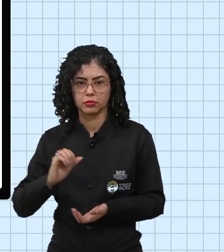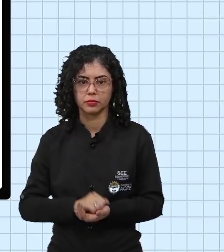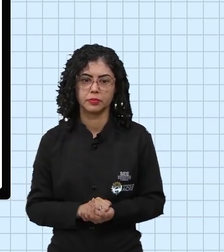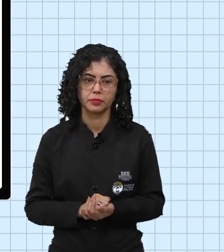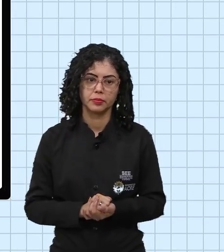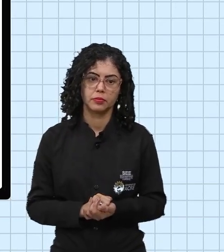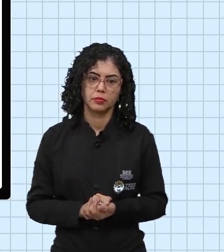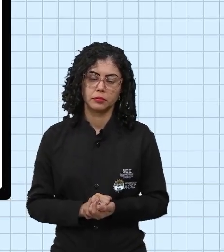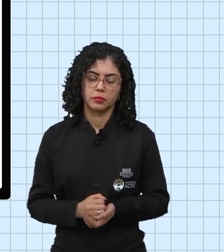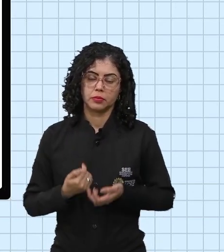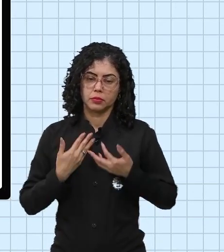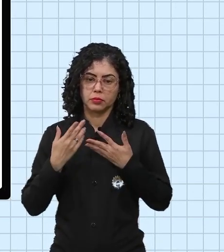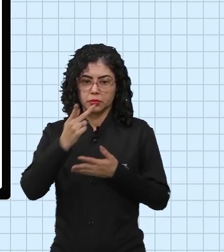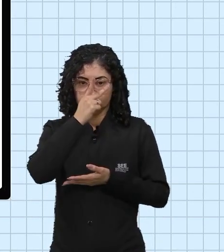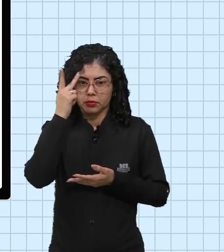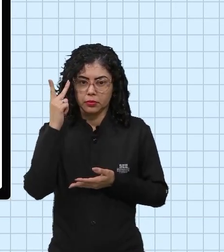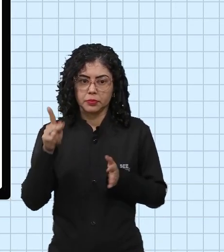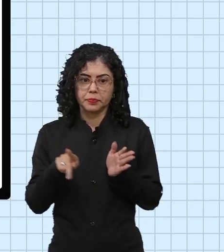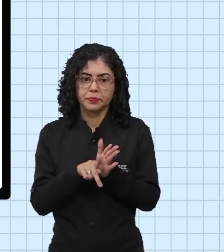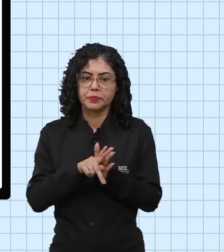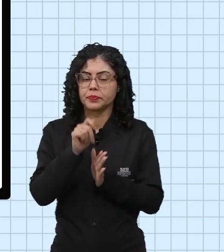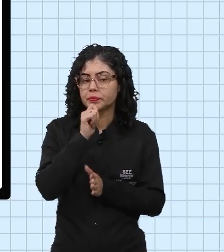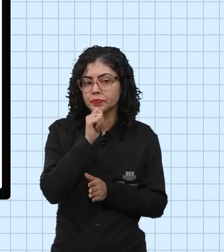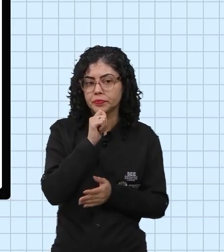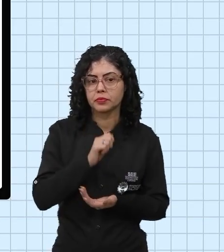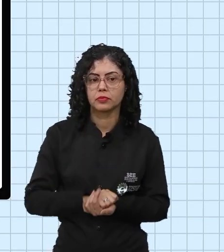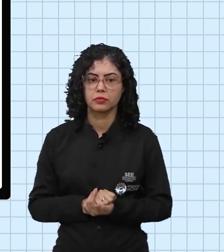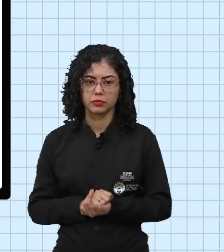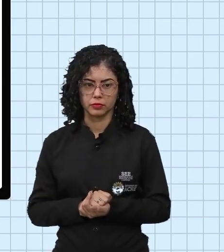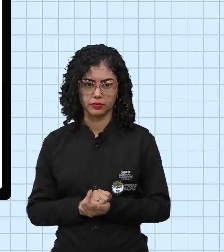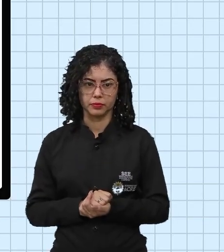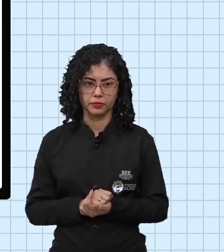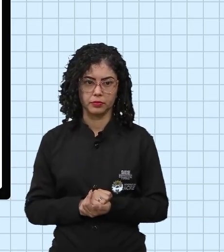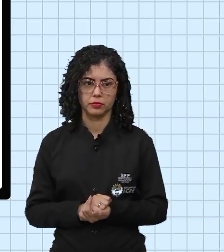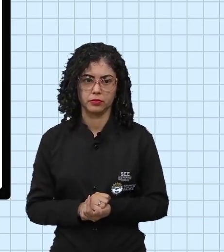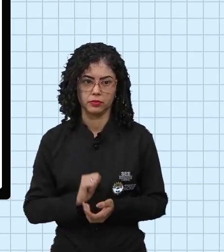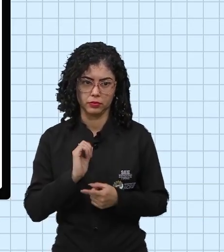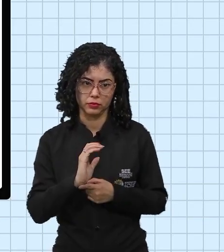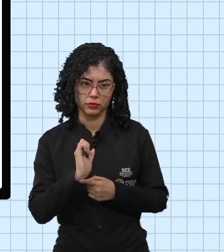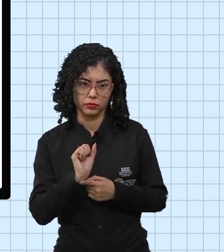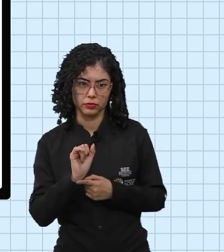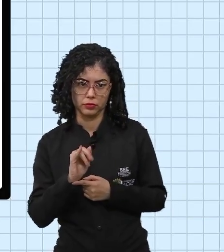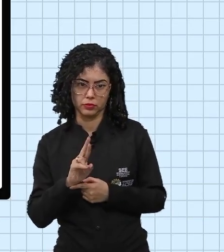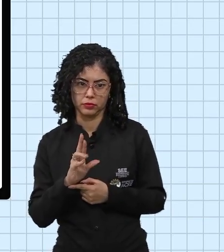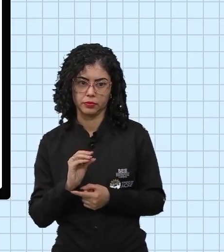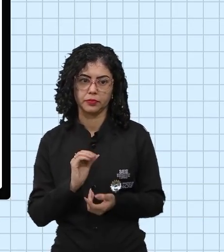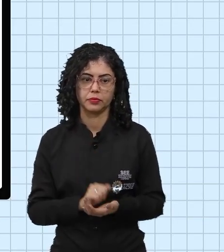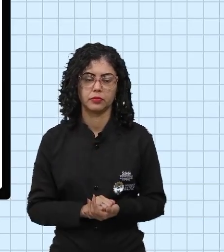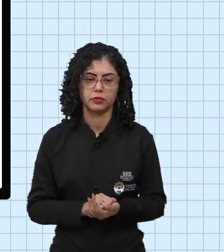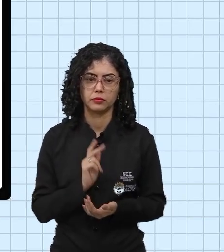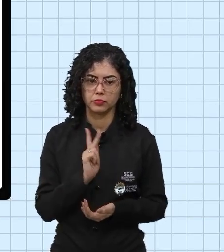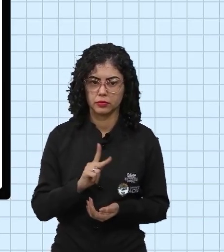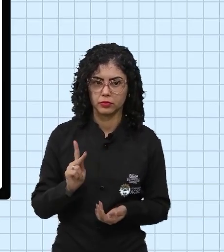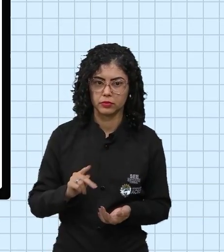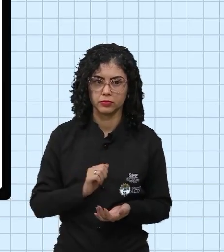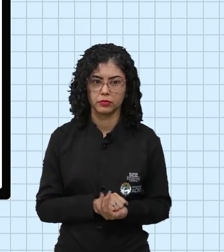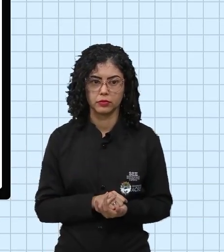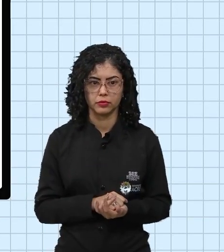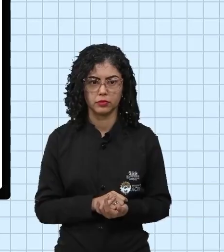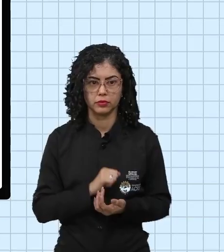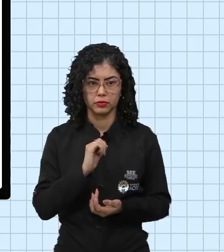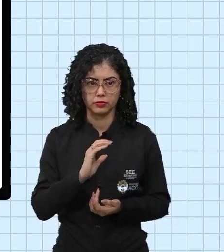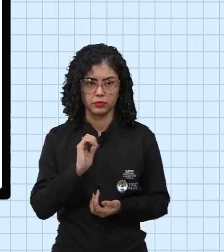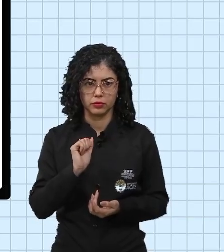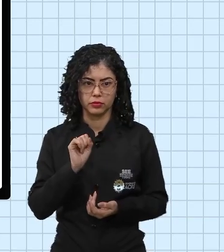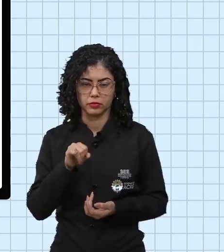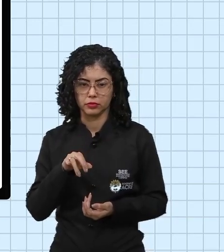seus sentimentos pessoais, que no caso aqui é Casimiro de Abreu. Professora, eu coloquei